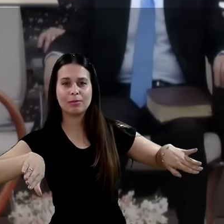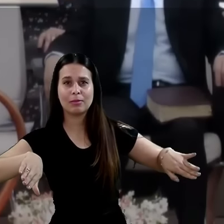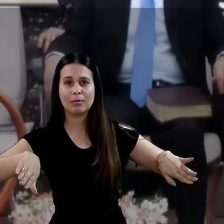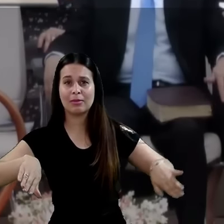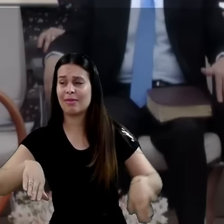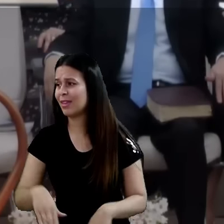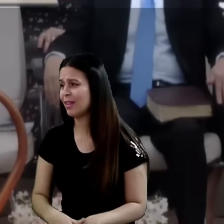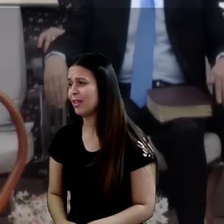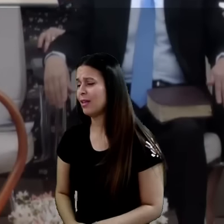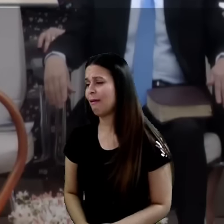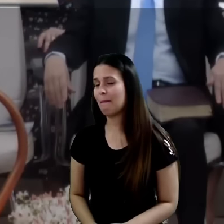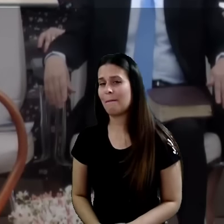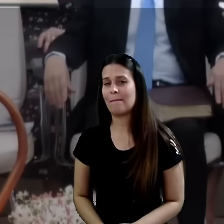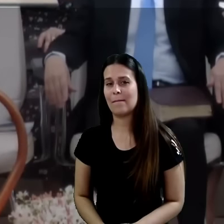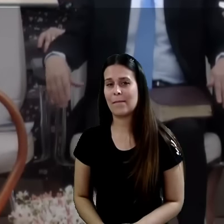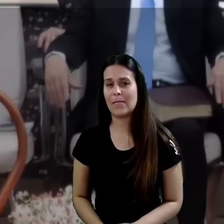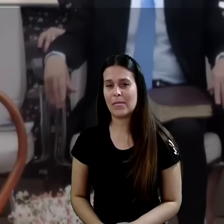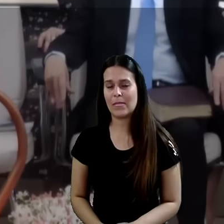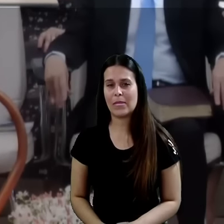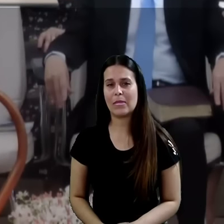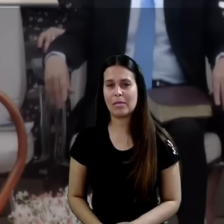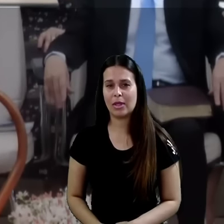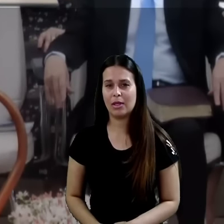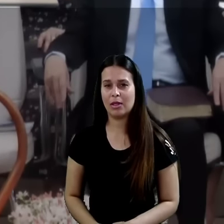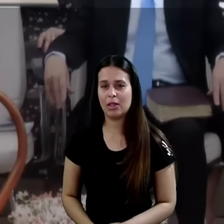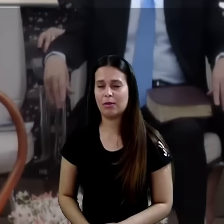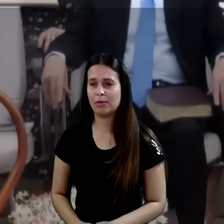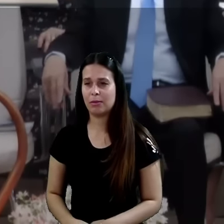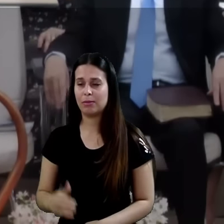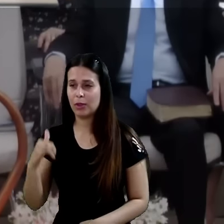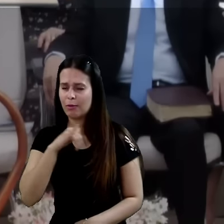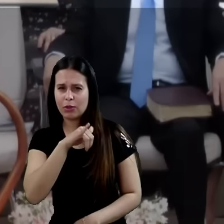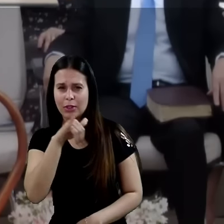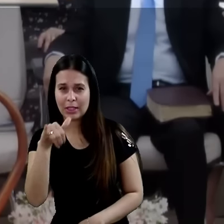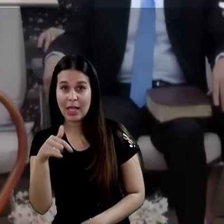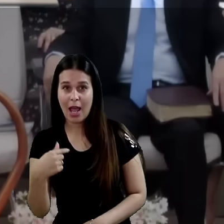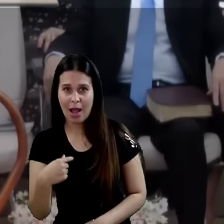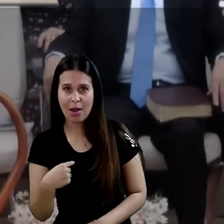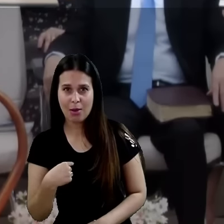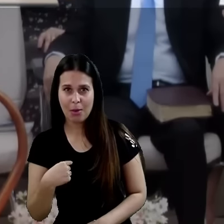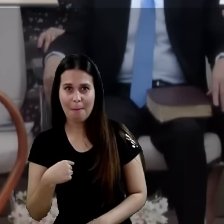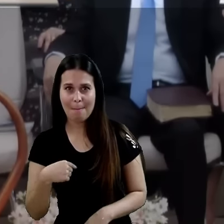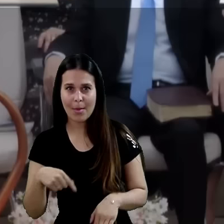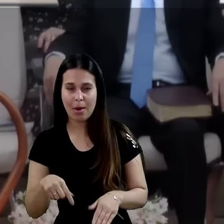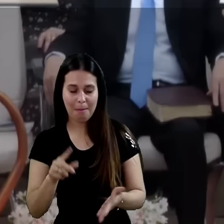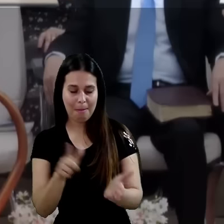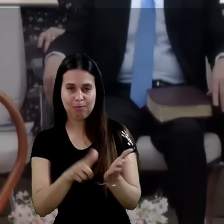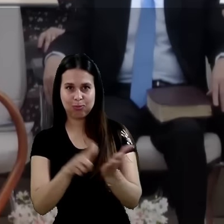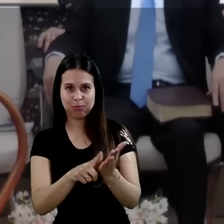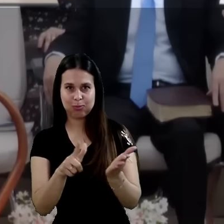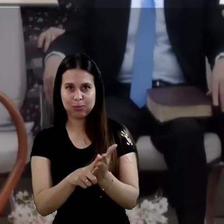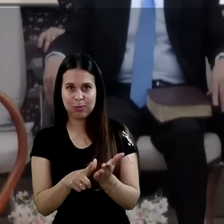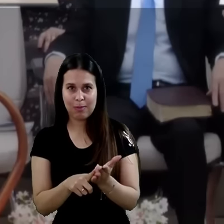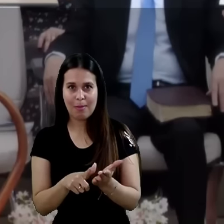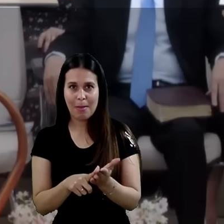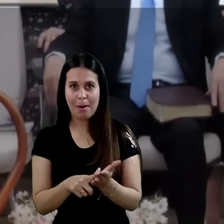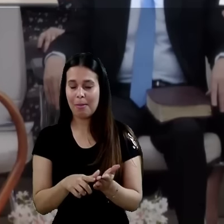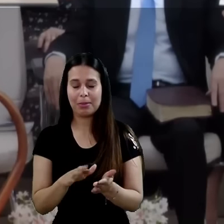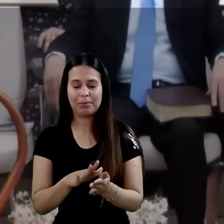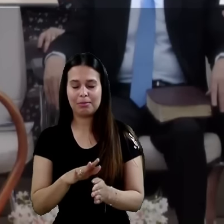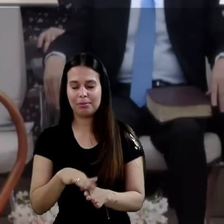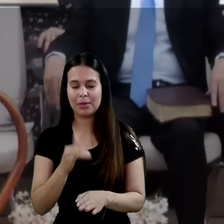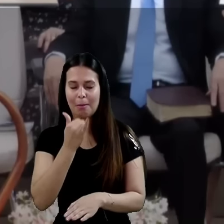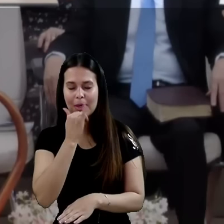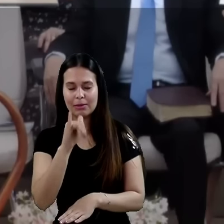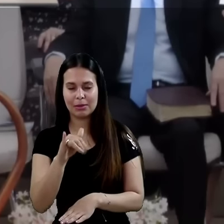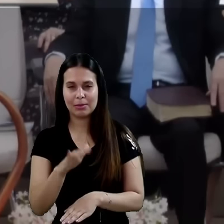assim irmãos aos alunos às vezes nos chamava de irmãos eu colava no chão eu petrificam ia